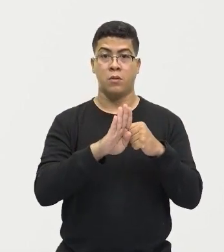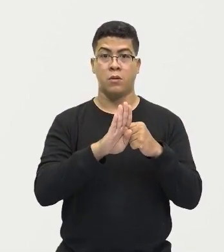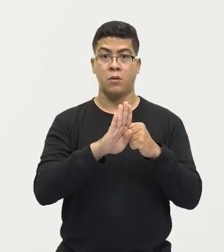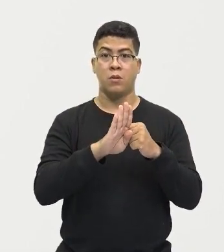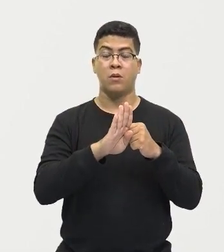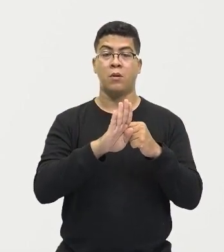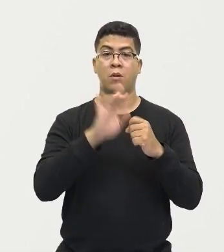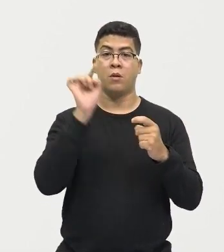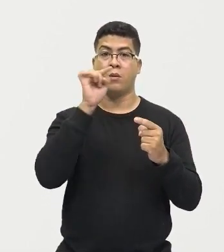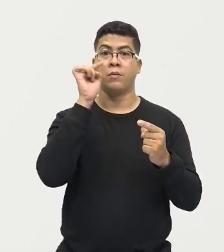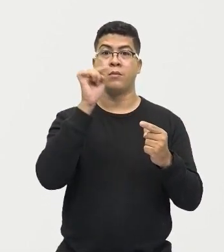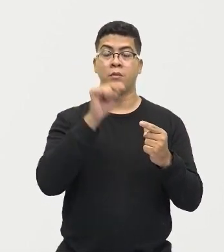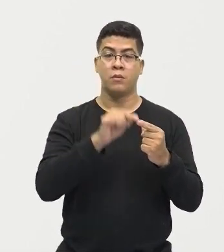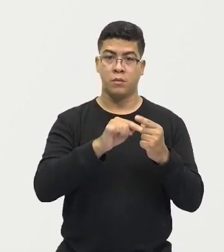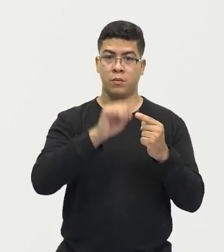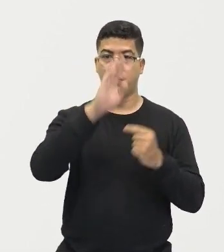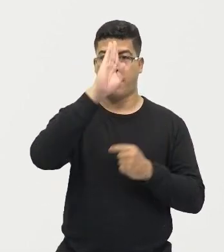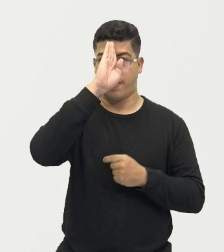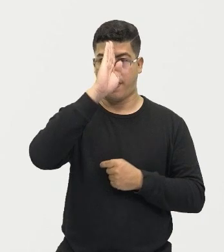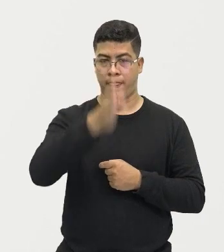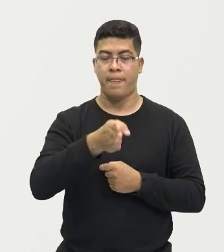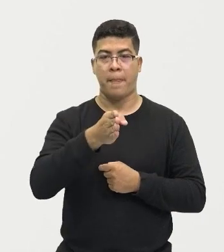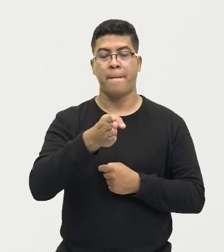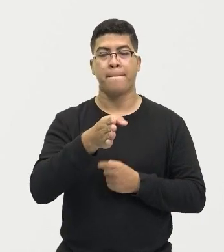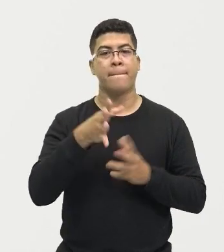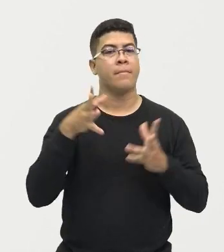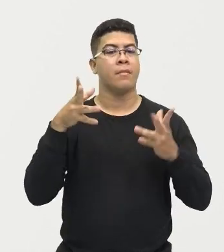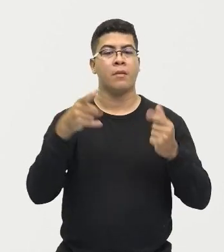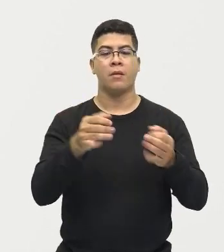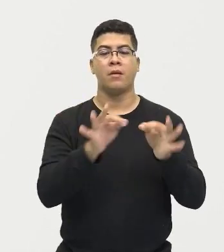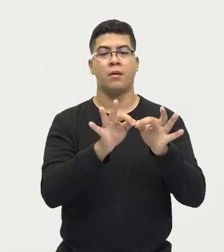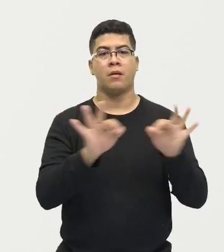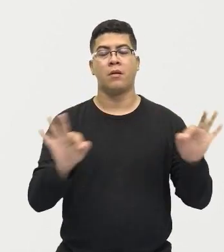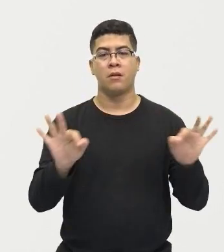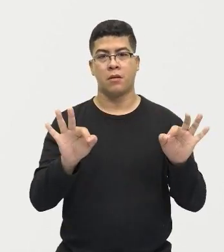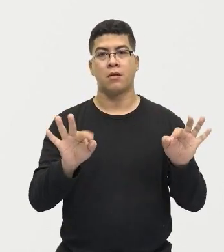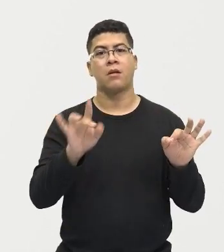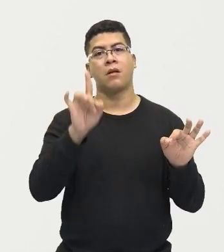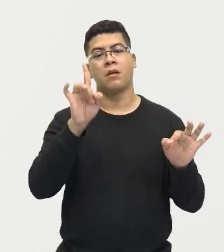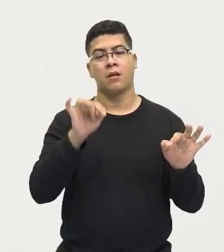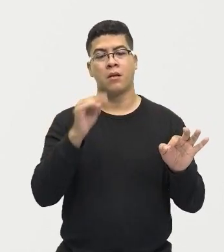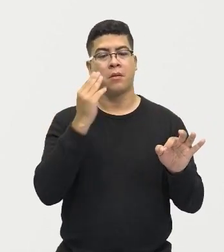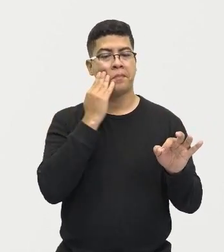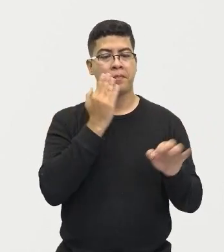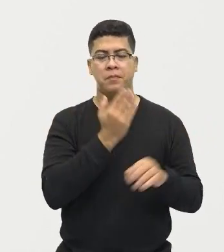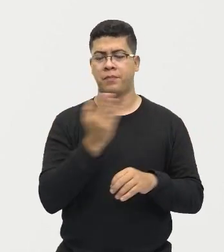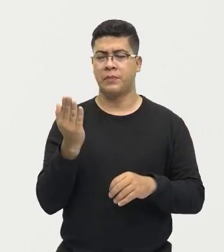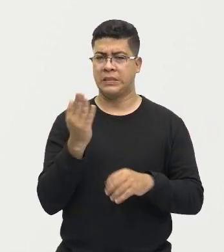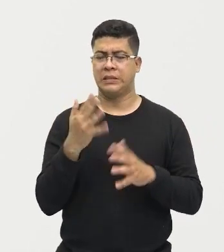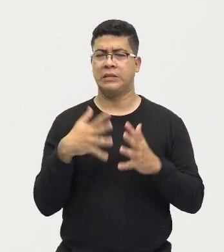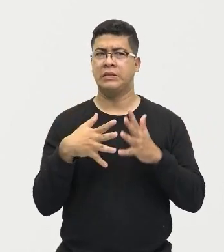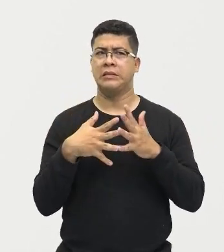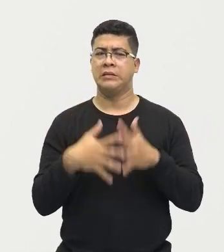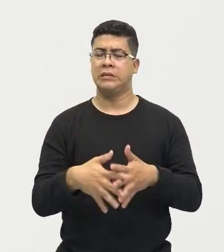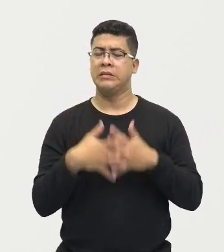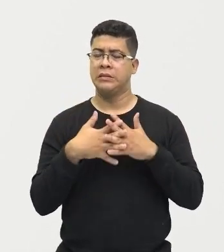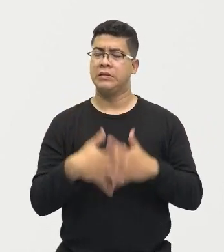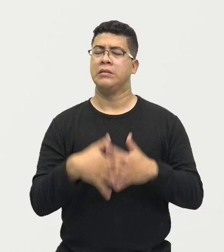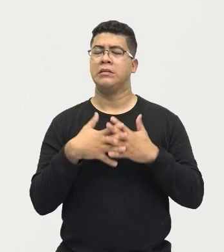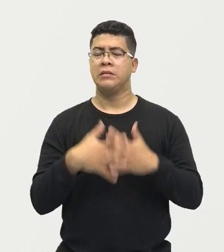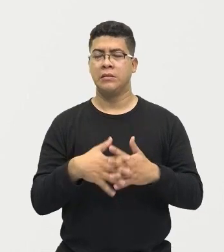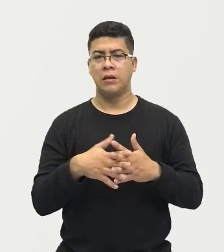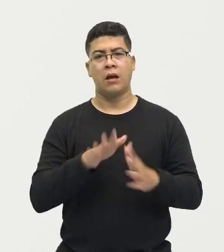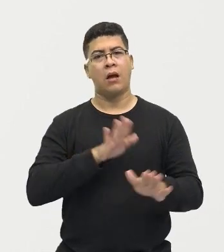objetiva direta, porque ele é um objeto direto. Toda essa oração aí é um objeto direto. O professor, está um pouco complicado. Calma que nós